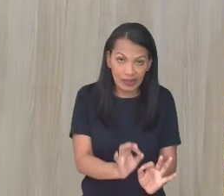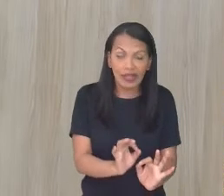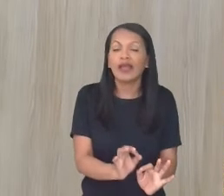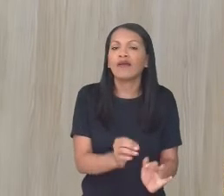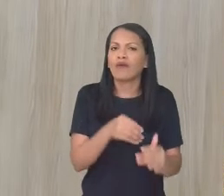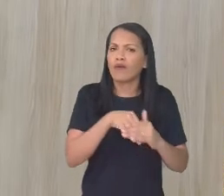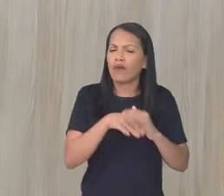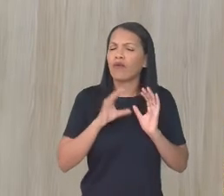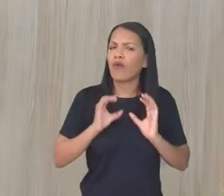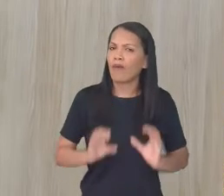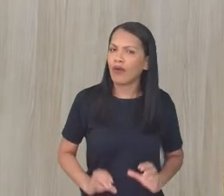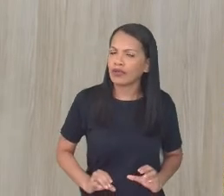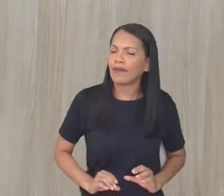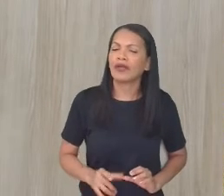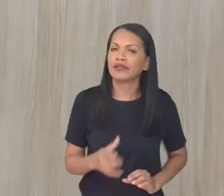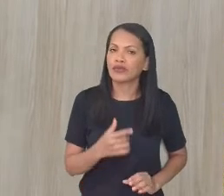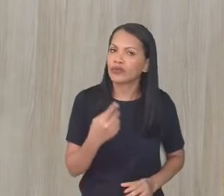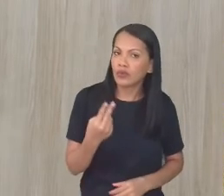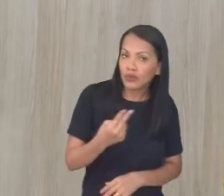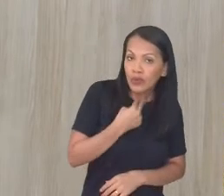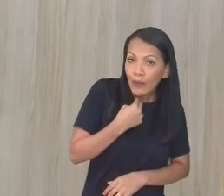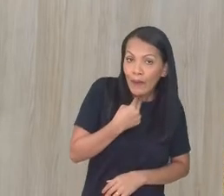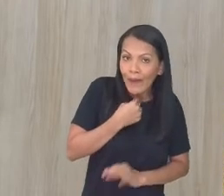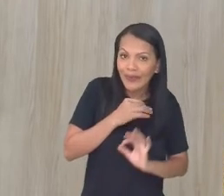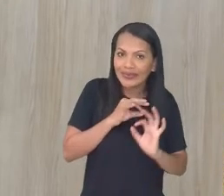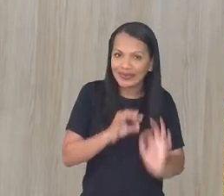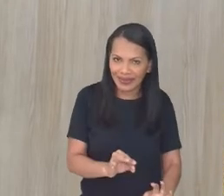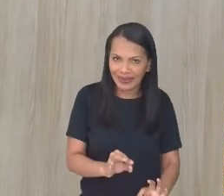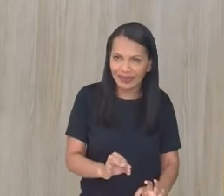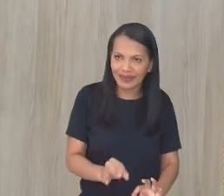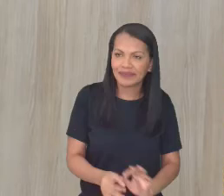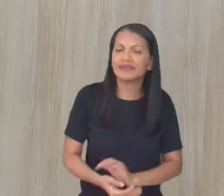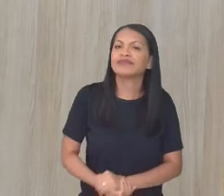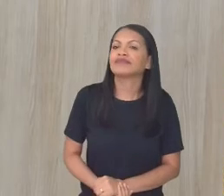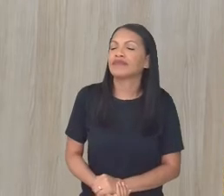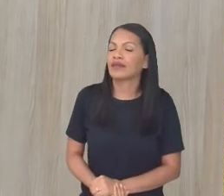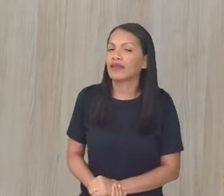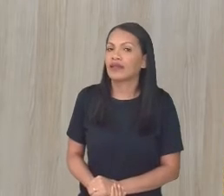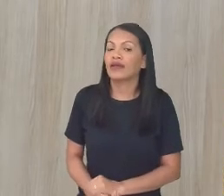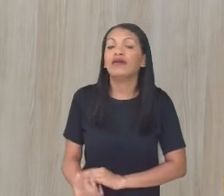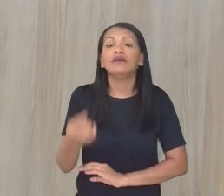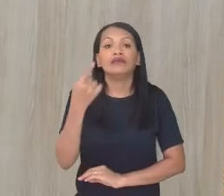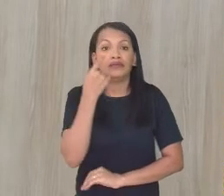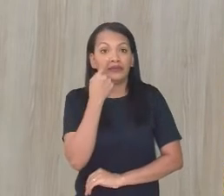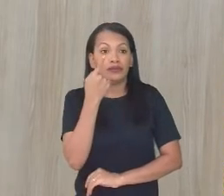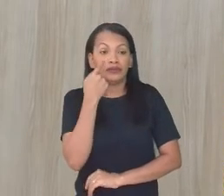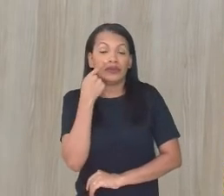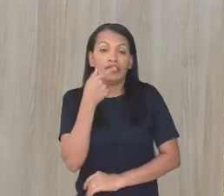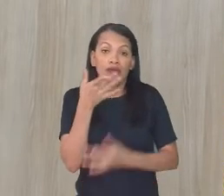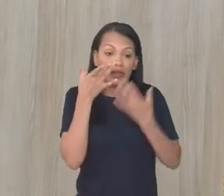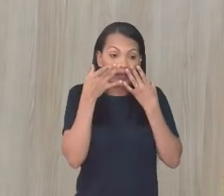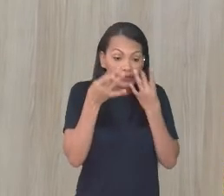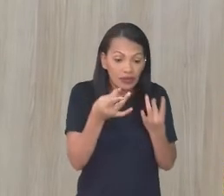atitude continue ocorrendo no nosso país. É bom prestar bastante atenção quando a gente vai escrever